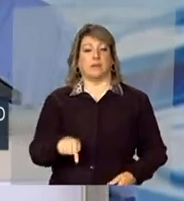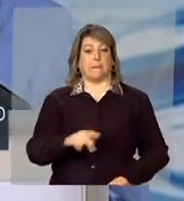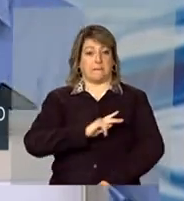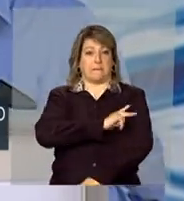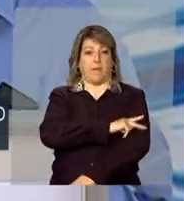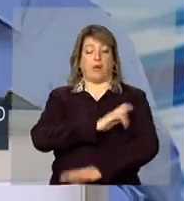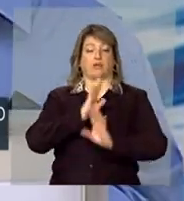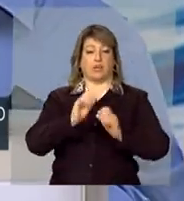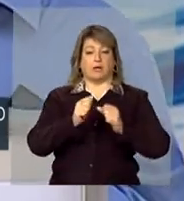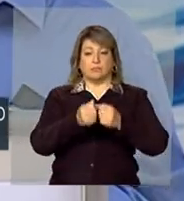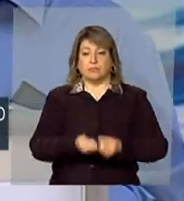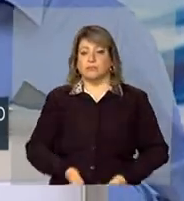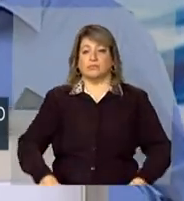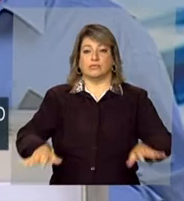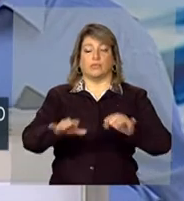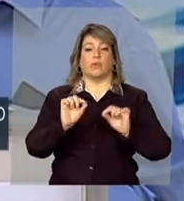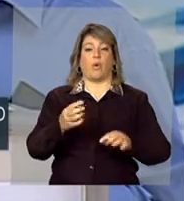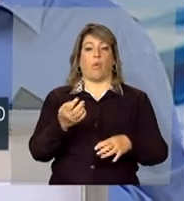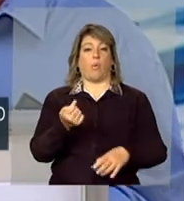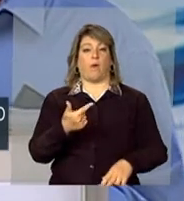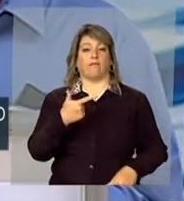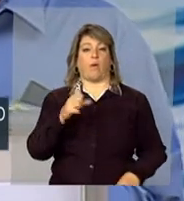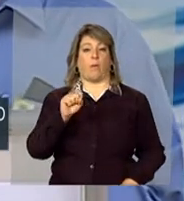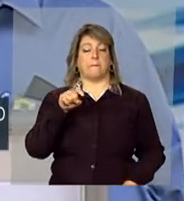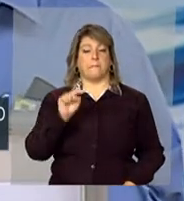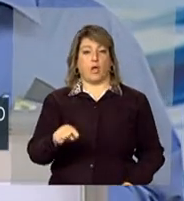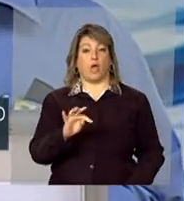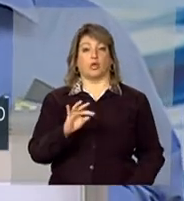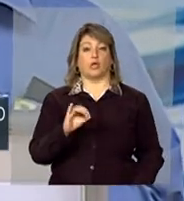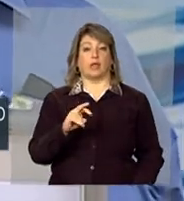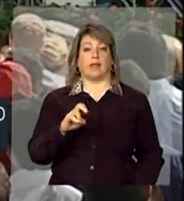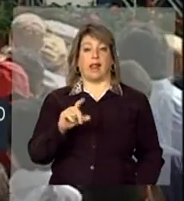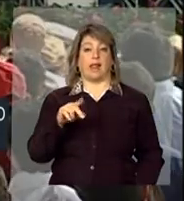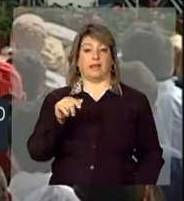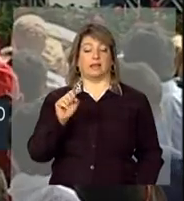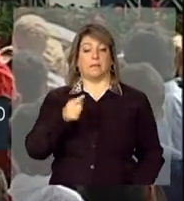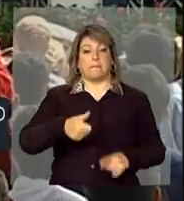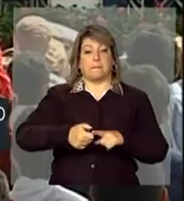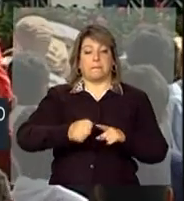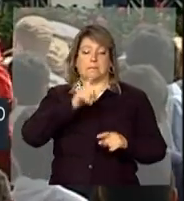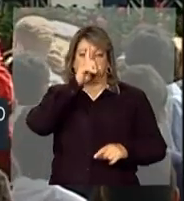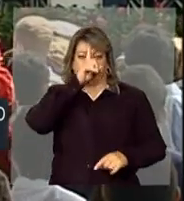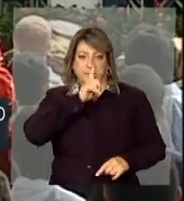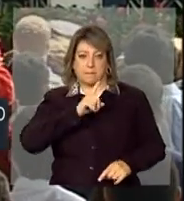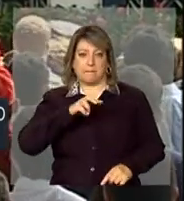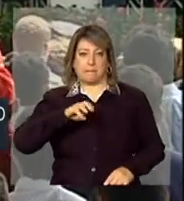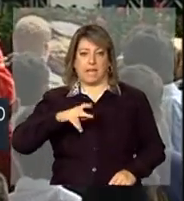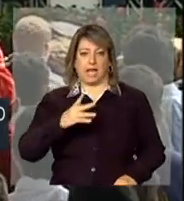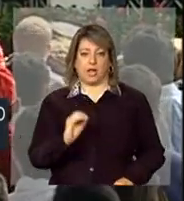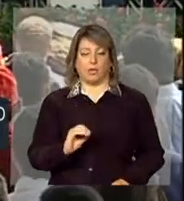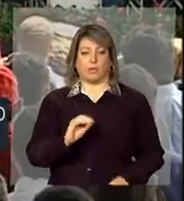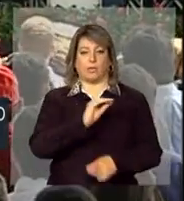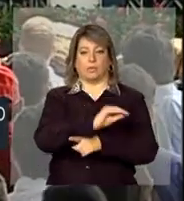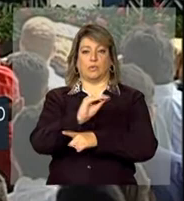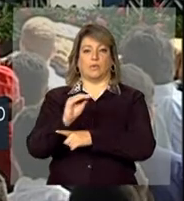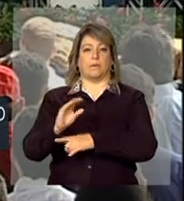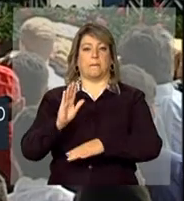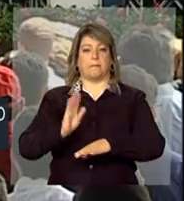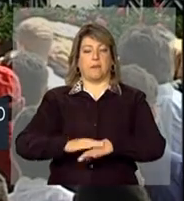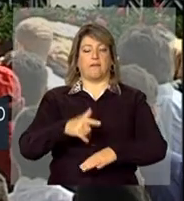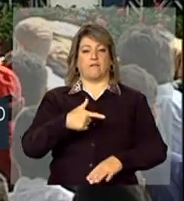quase 28 mil toneladas de milho, contemplando mais de 24